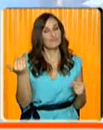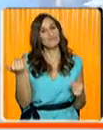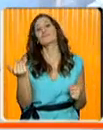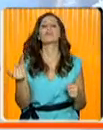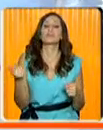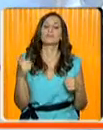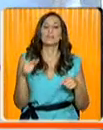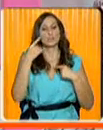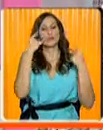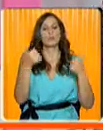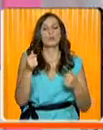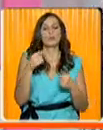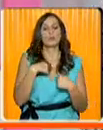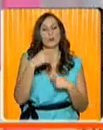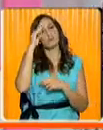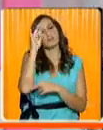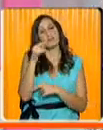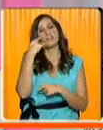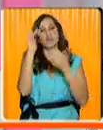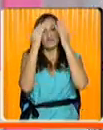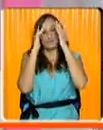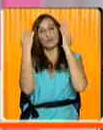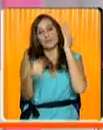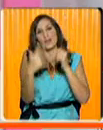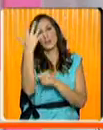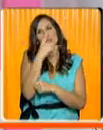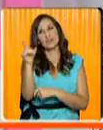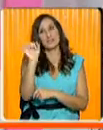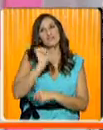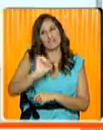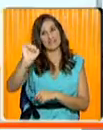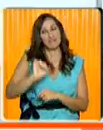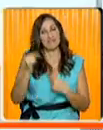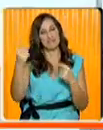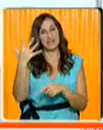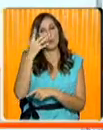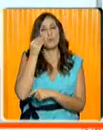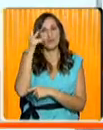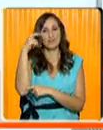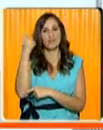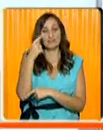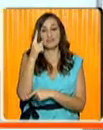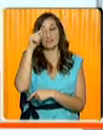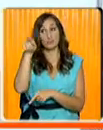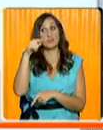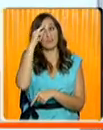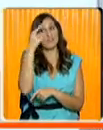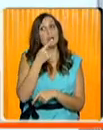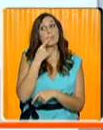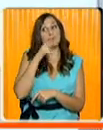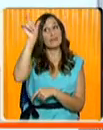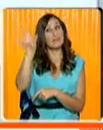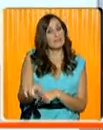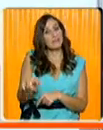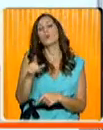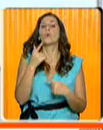espetáculo. Eu recomendo até a visitar ao nosso Facebook, porque tem lá o dia de Gonçalo da Câmara Pereira. Ele é que é difícil de perceber. Mas vamos.